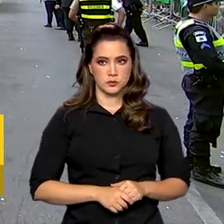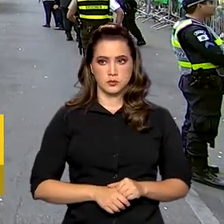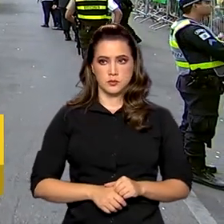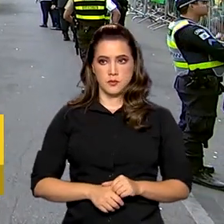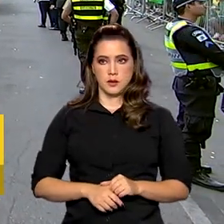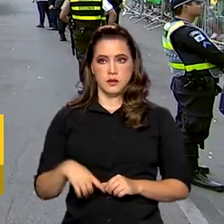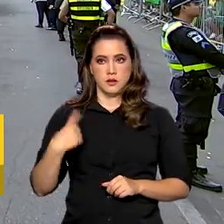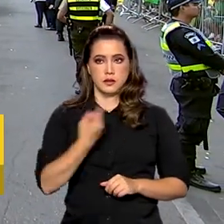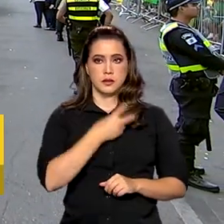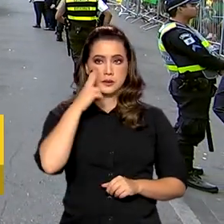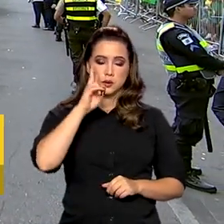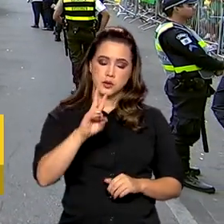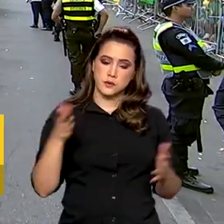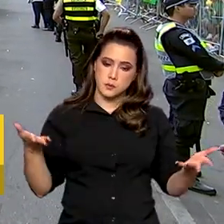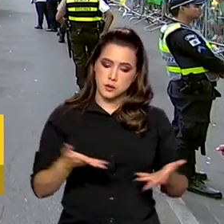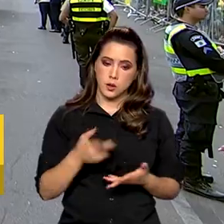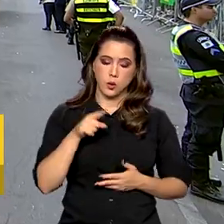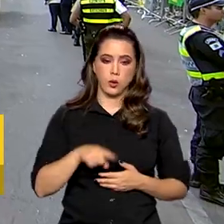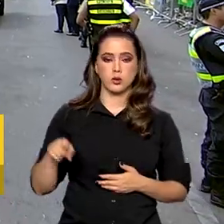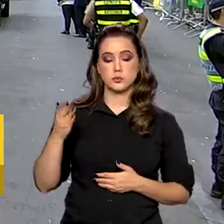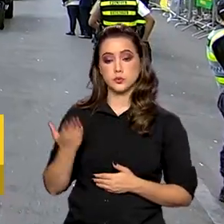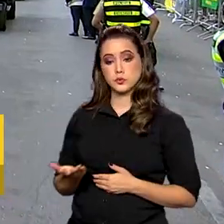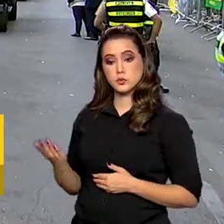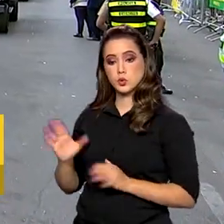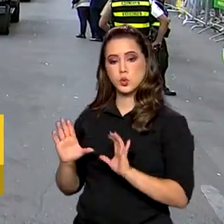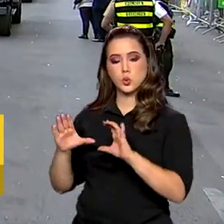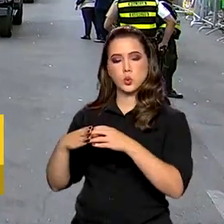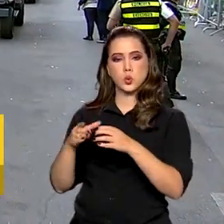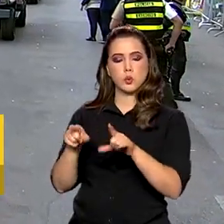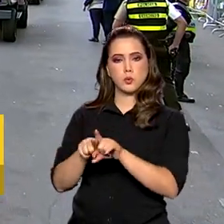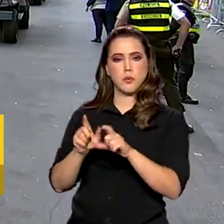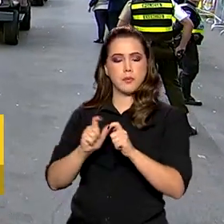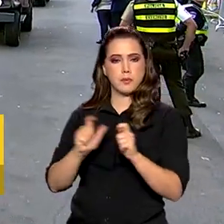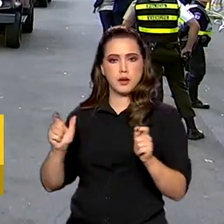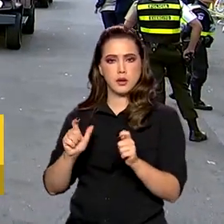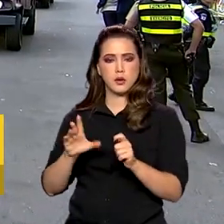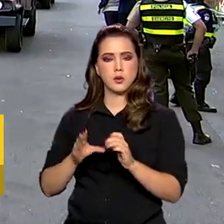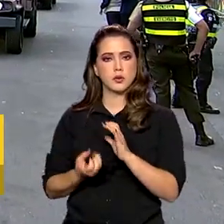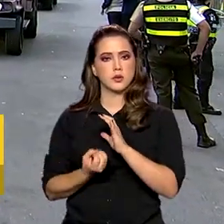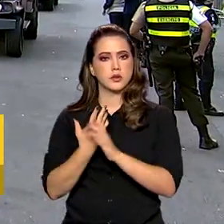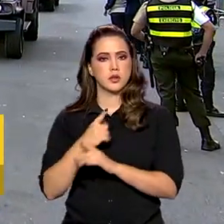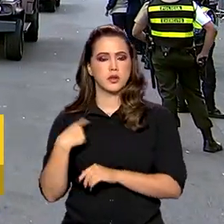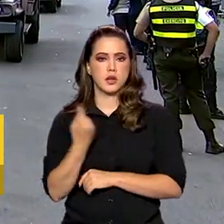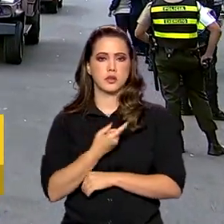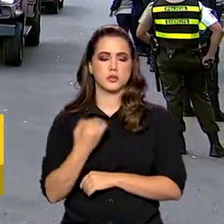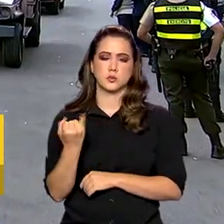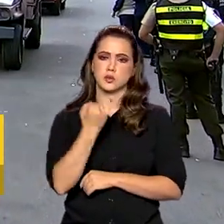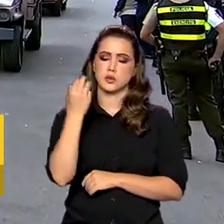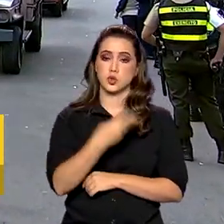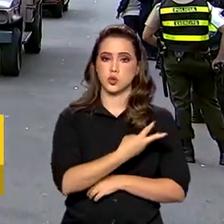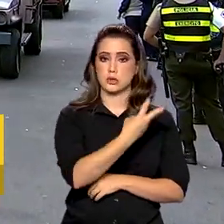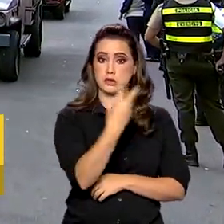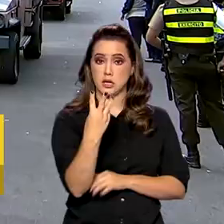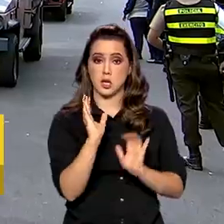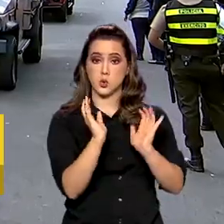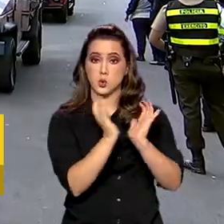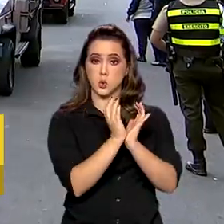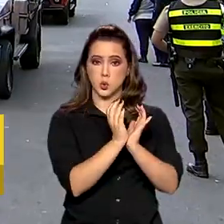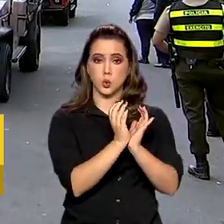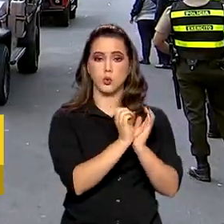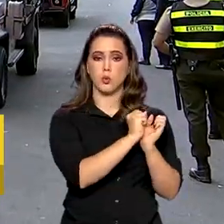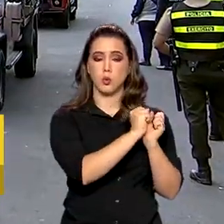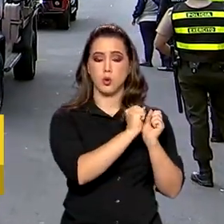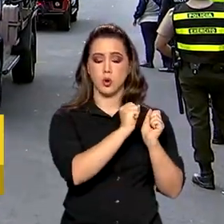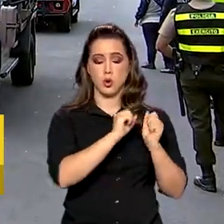Então ali nós vemos agora o Estado-Maior, né, constituído por elemento das três forças e também órgãos de